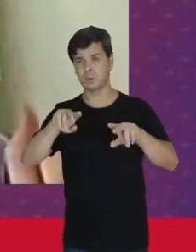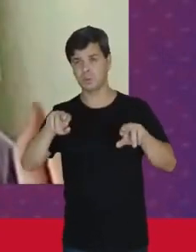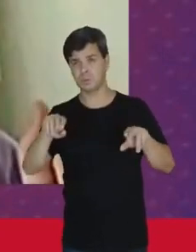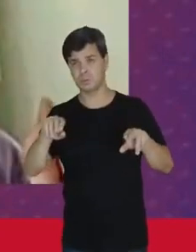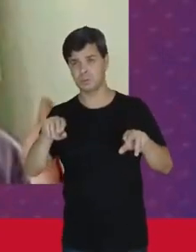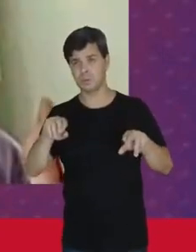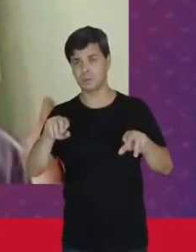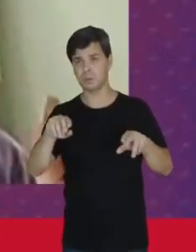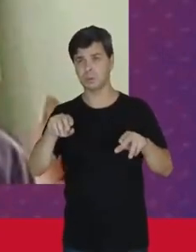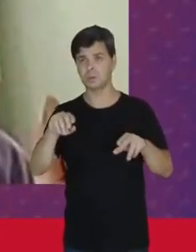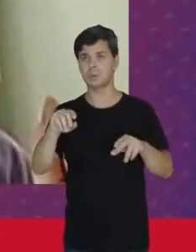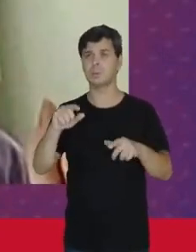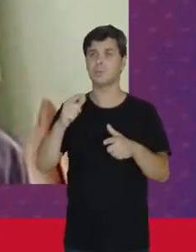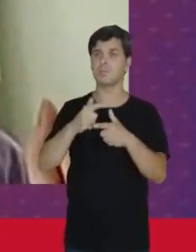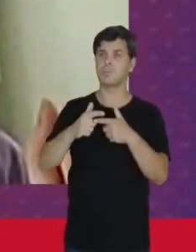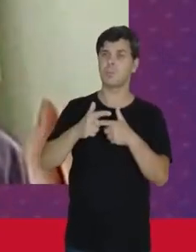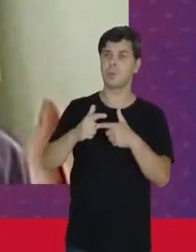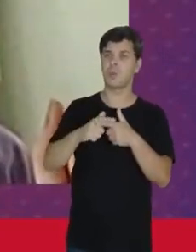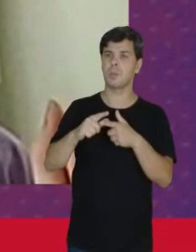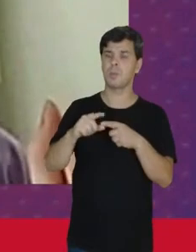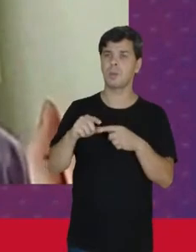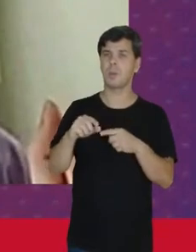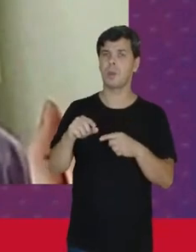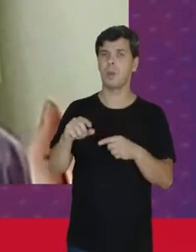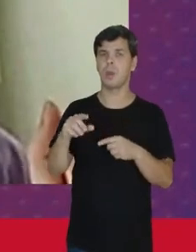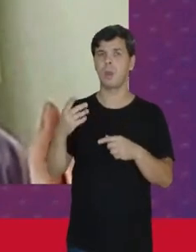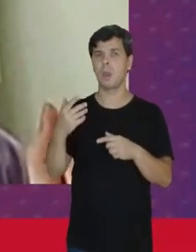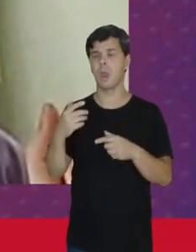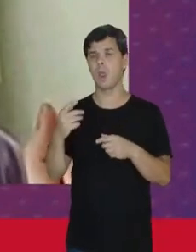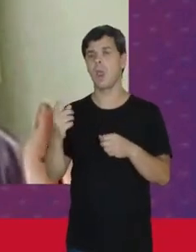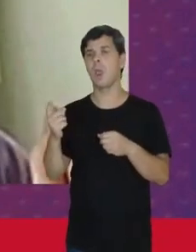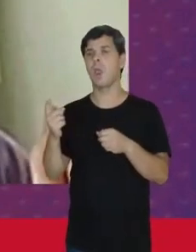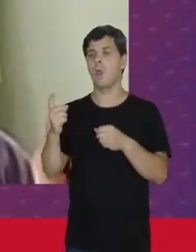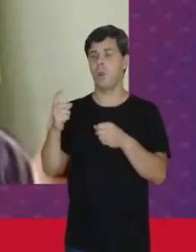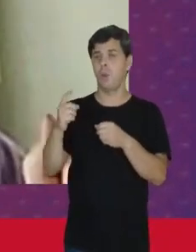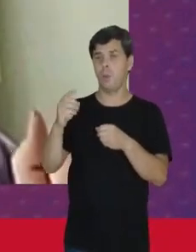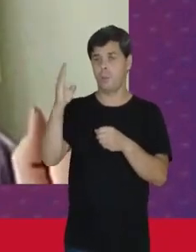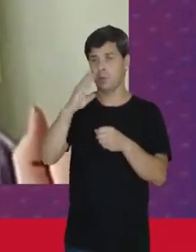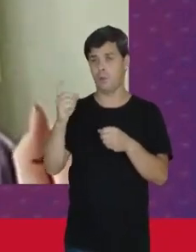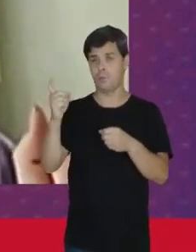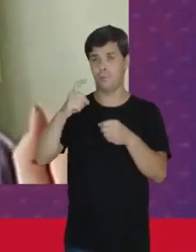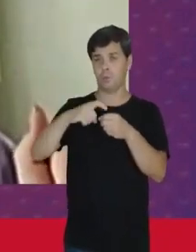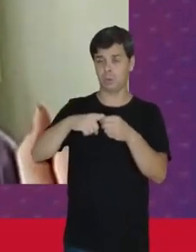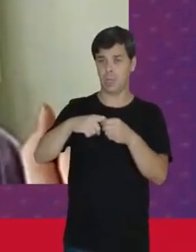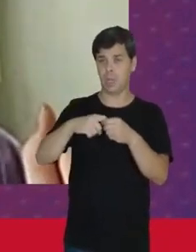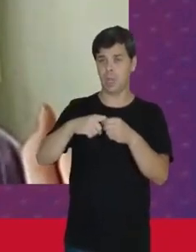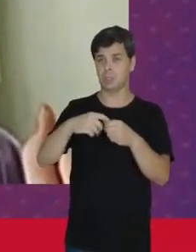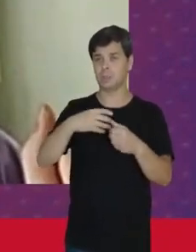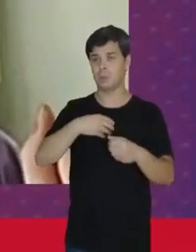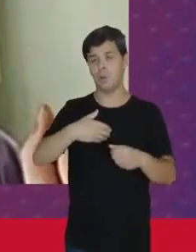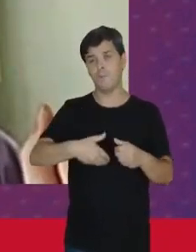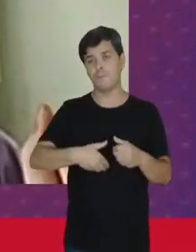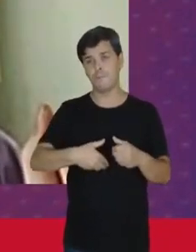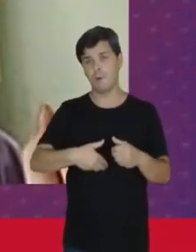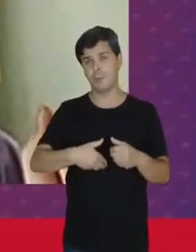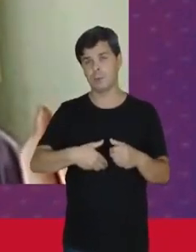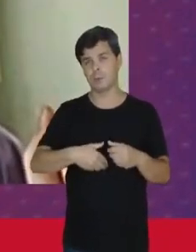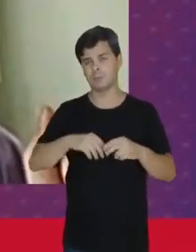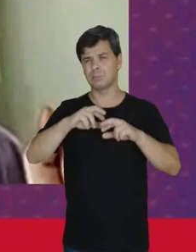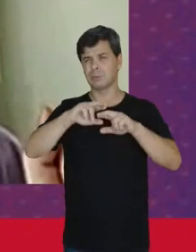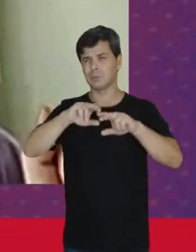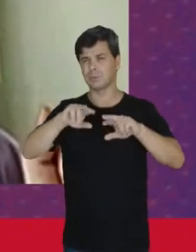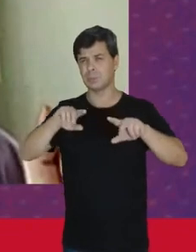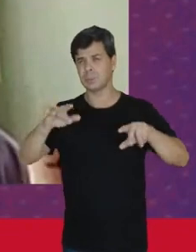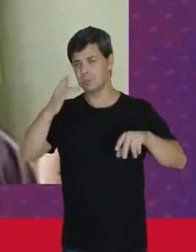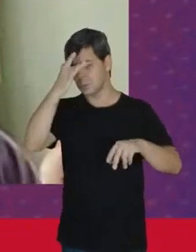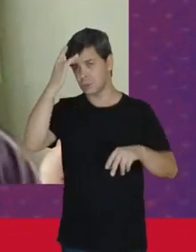diferentes crises que a gente enfrenta, mas uma delas é o Brasil voltar ao mapa da fome, né, o Brasil ter milhões de